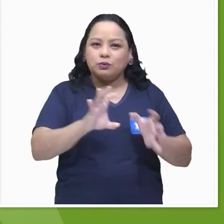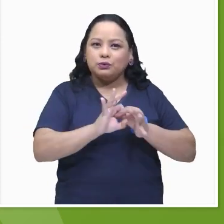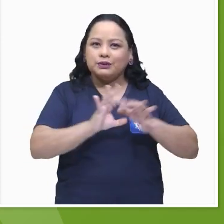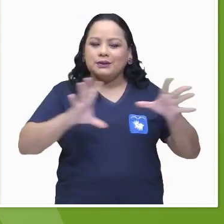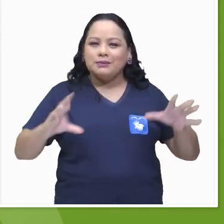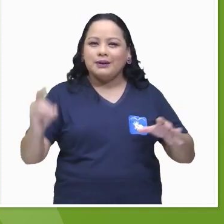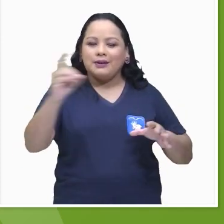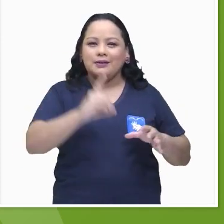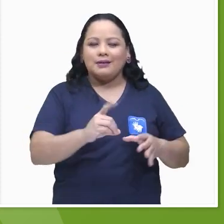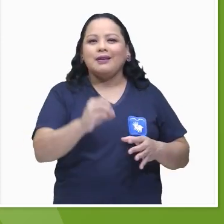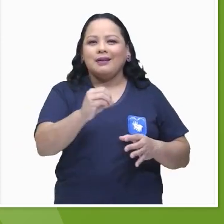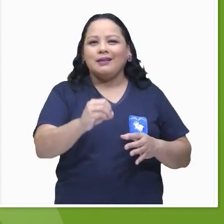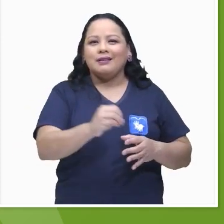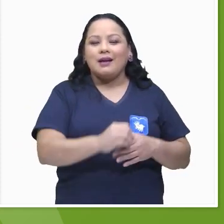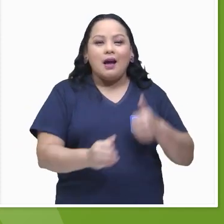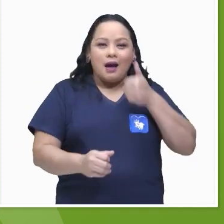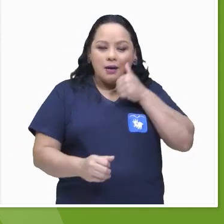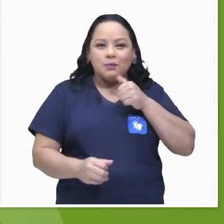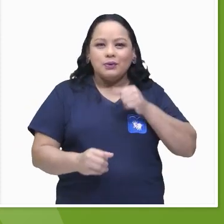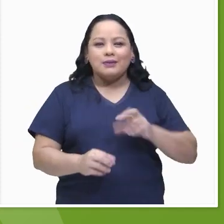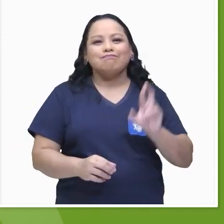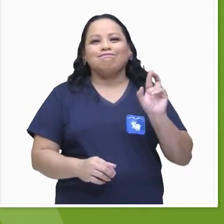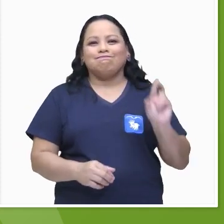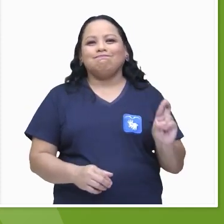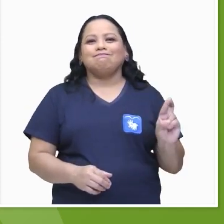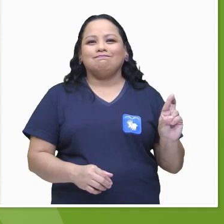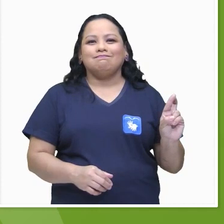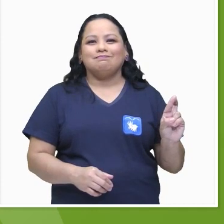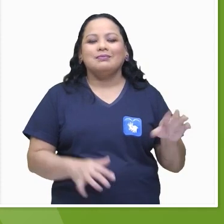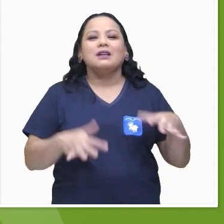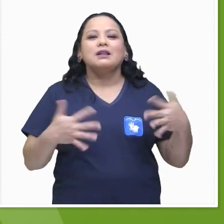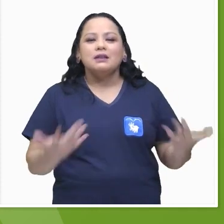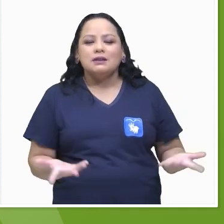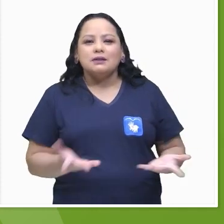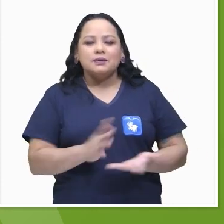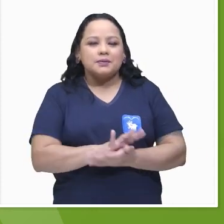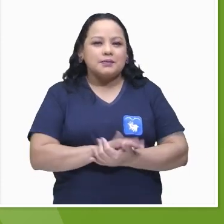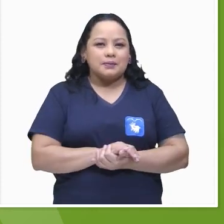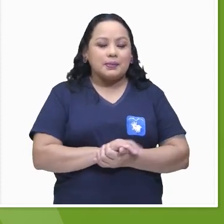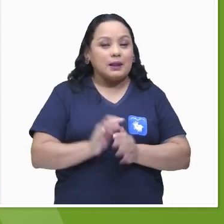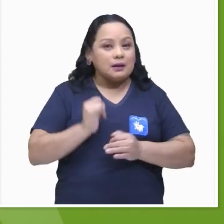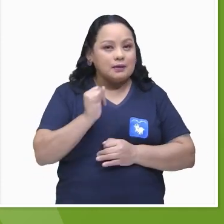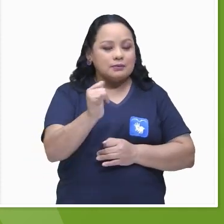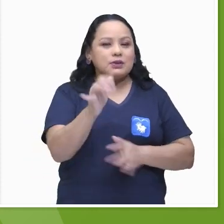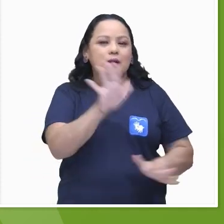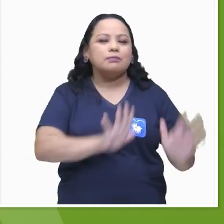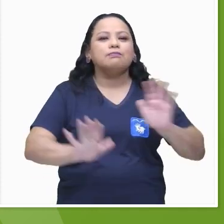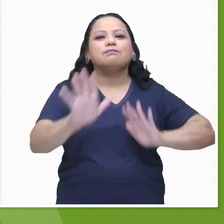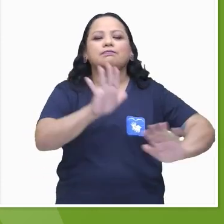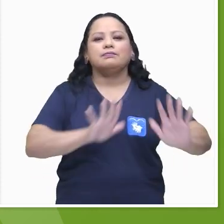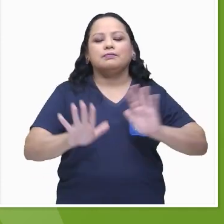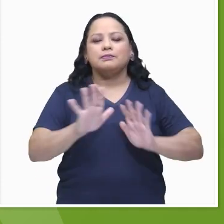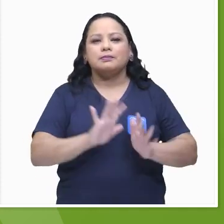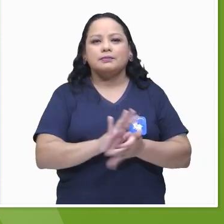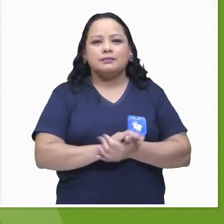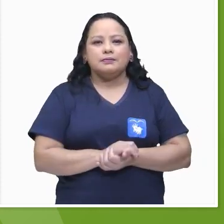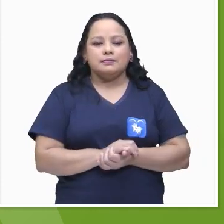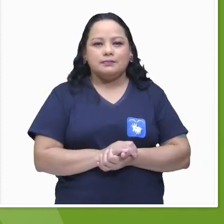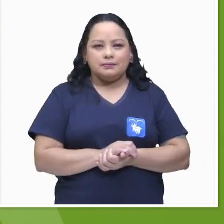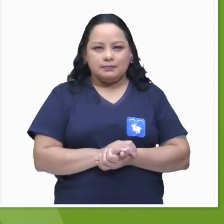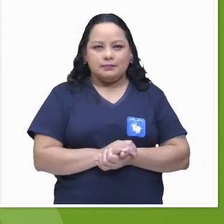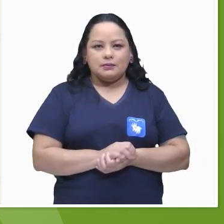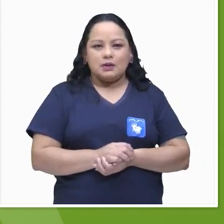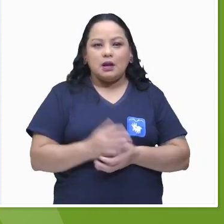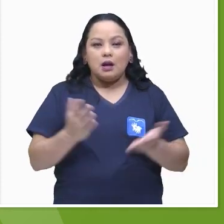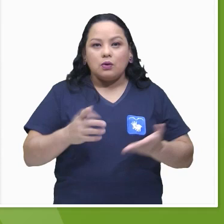e aí a mulher engravidou, tá? Então, muito cuidado aí, gente. Olha só, então deixa eu explicar aqui